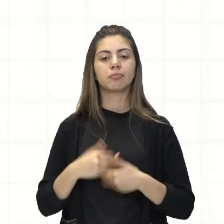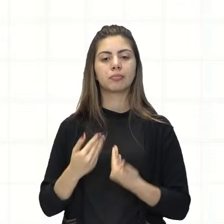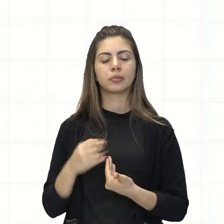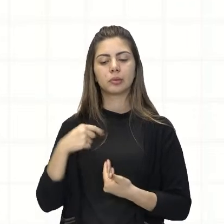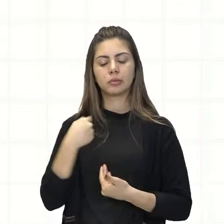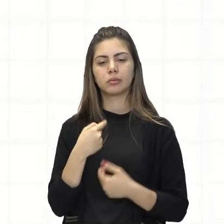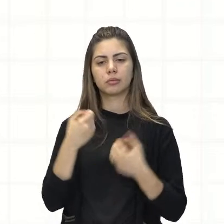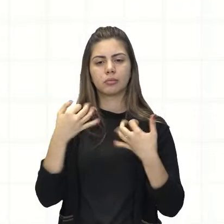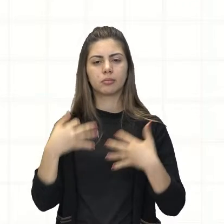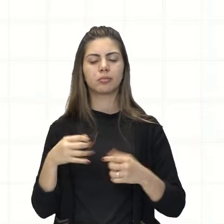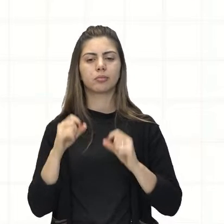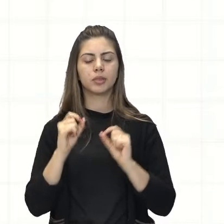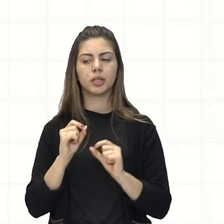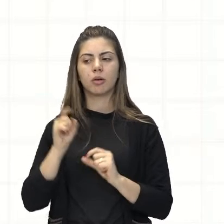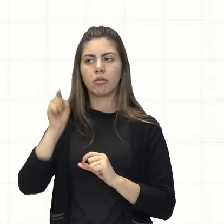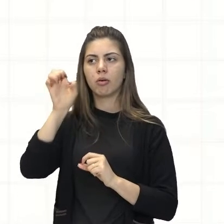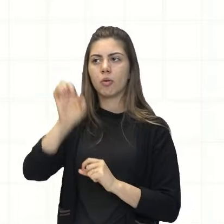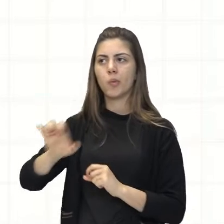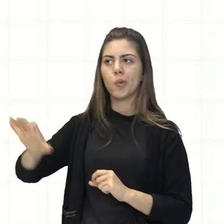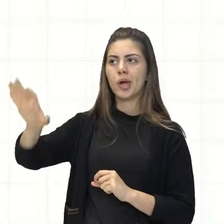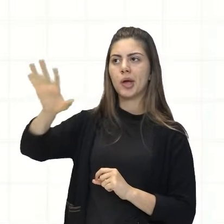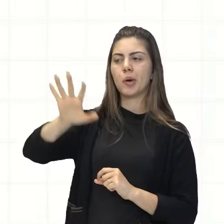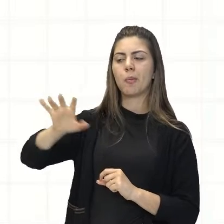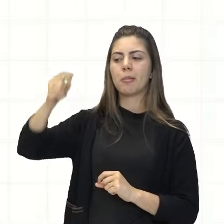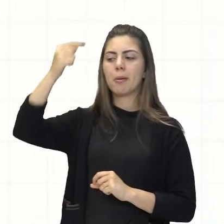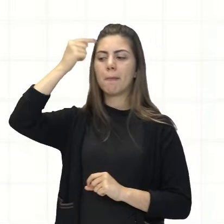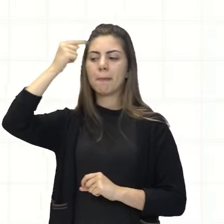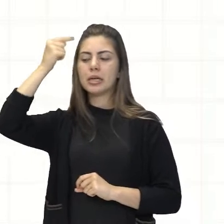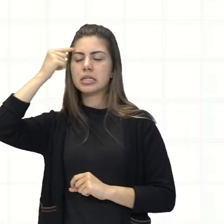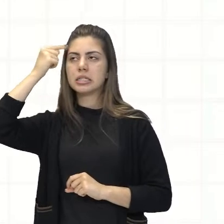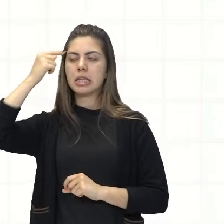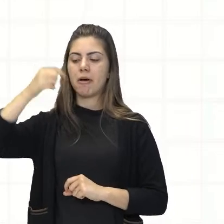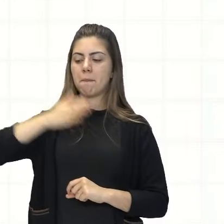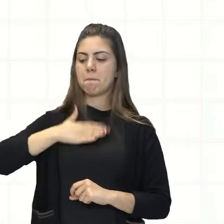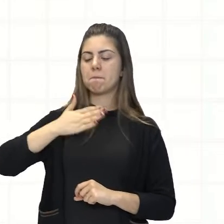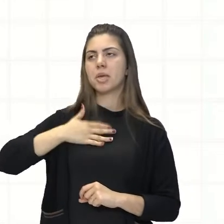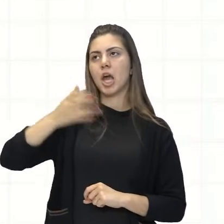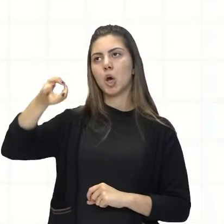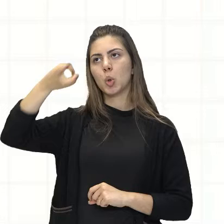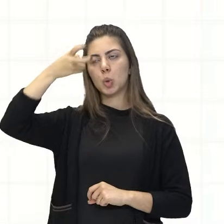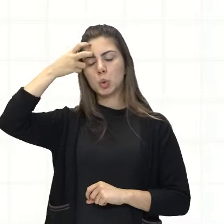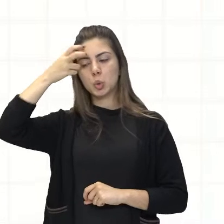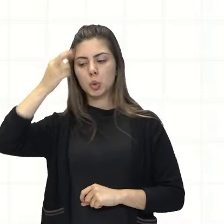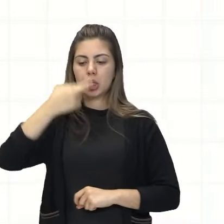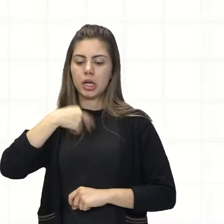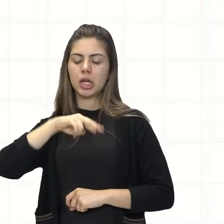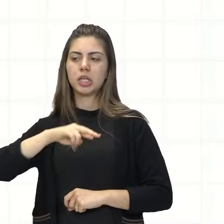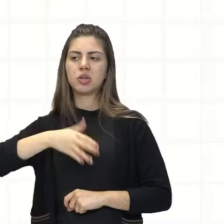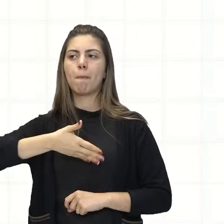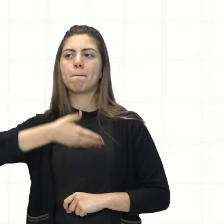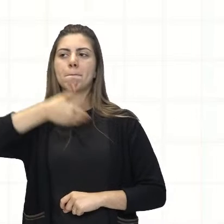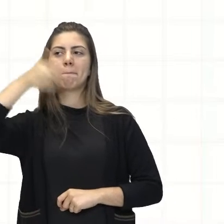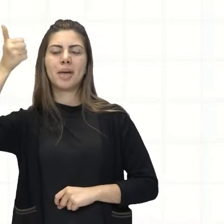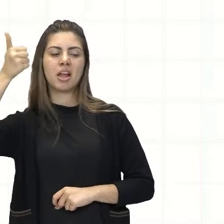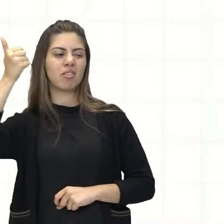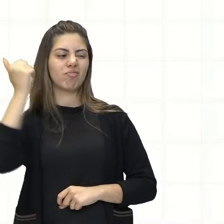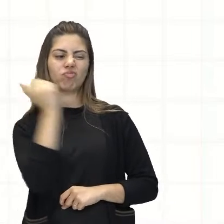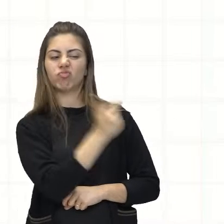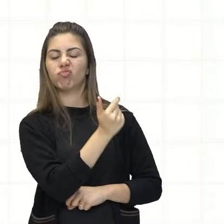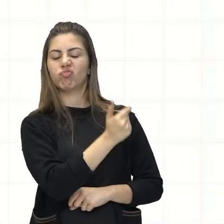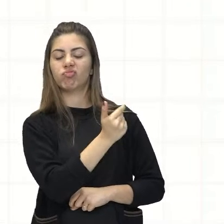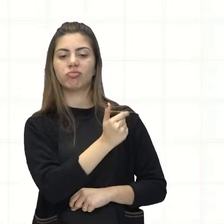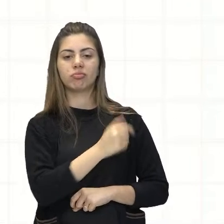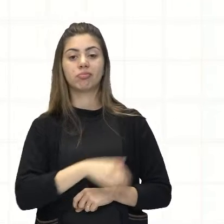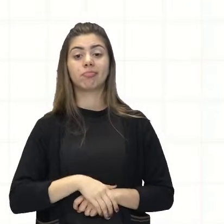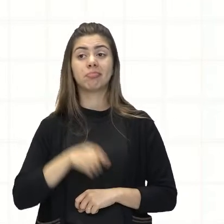com que o europeu visse a sua cultura, a sua religião como a melhor, como a mais avançada,